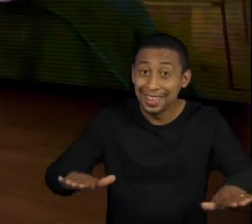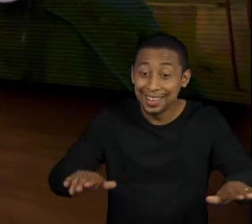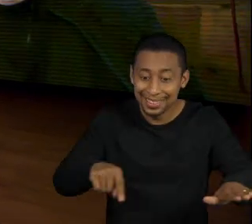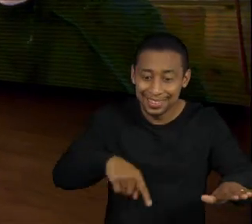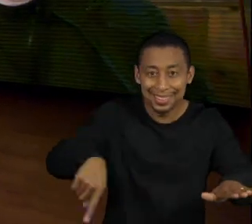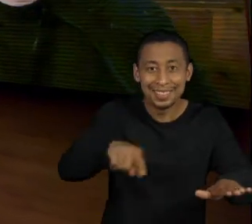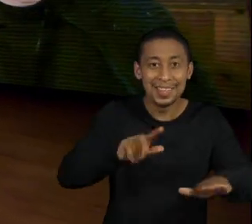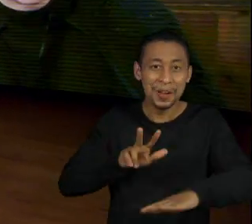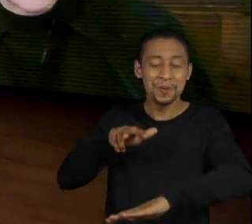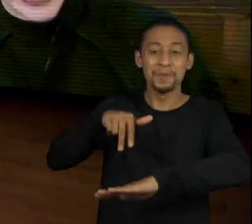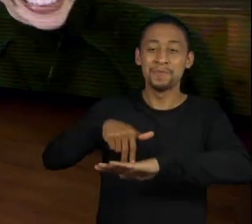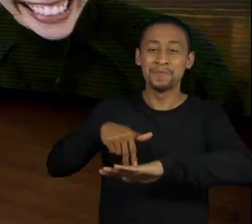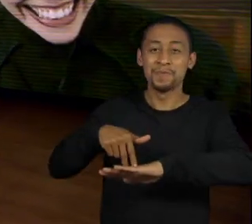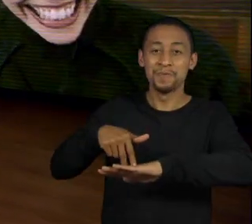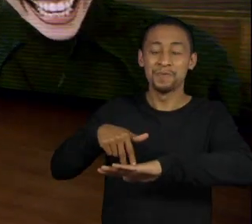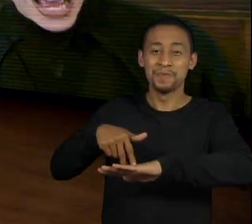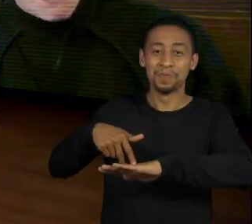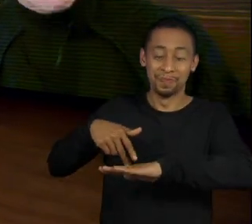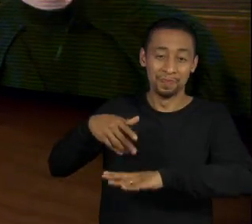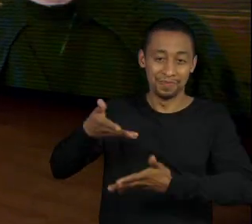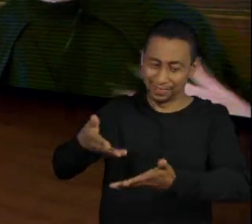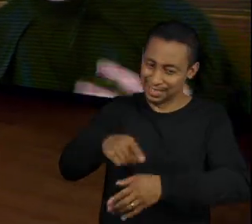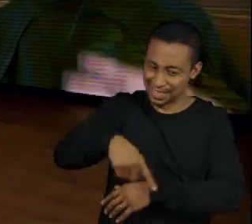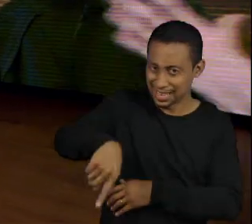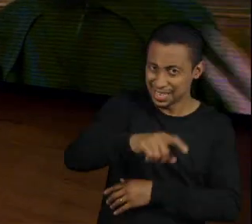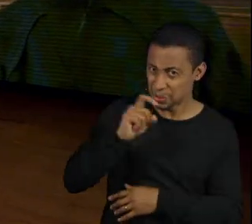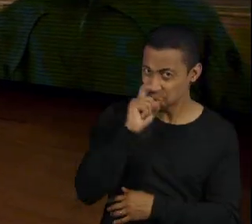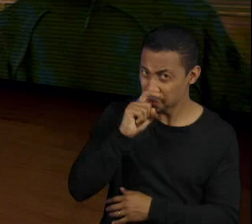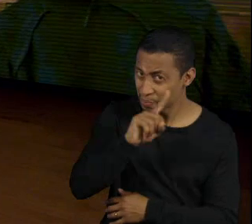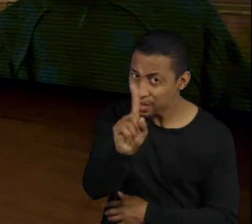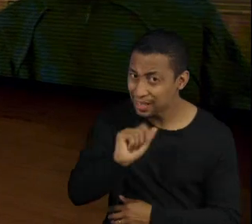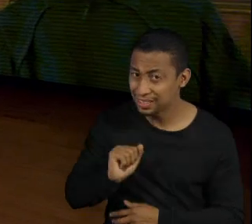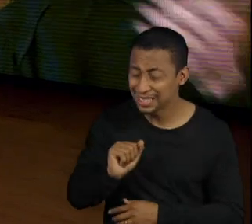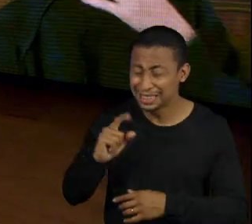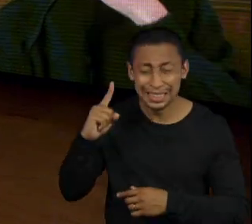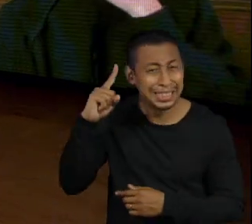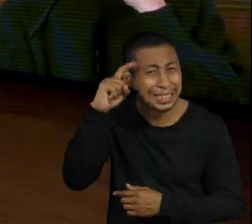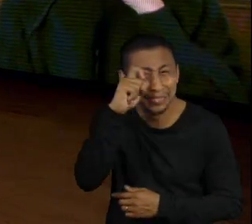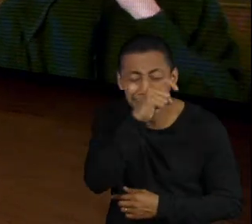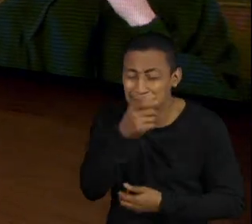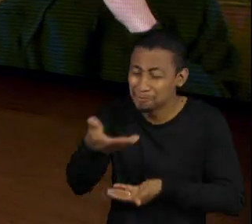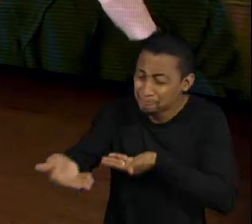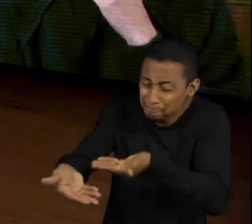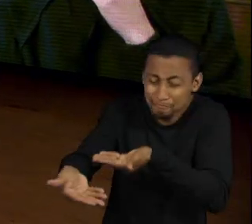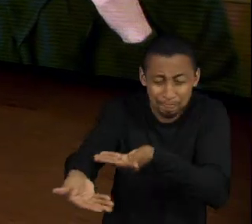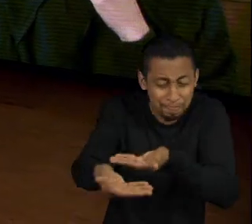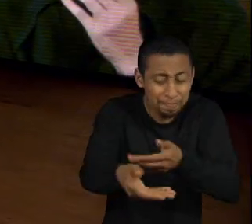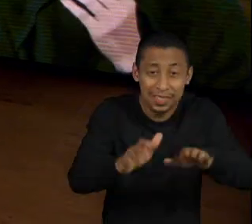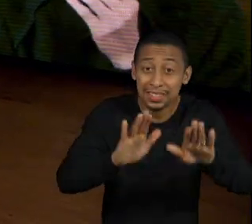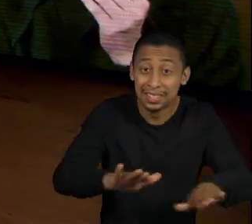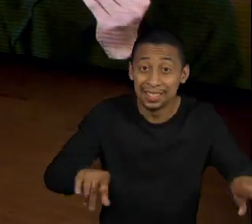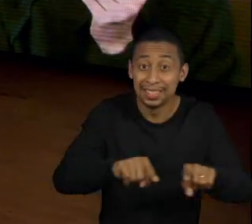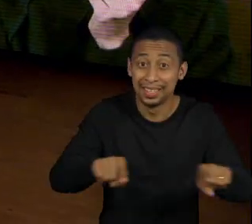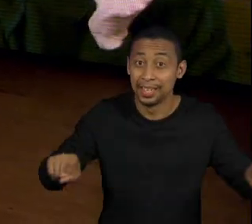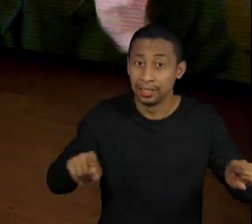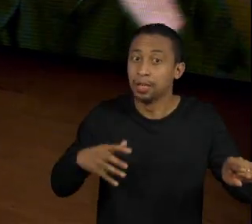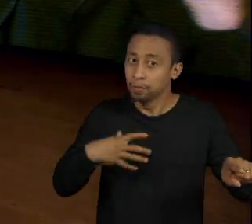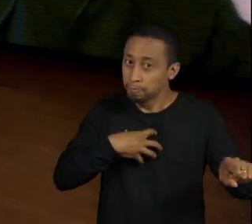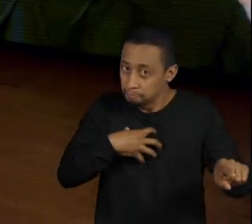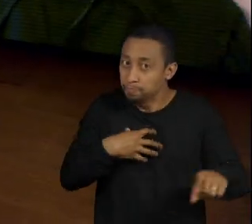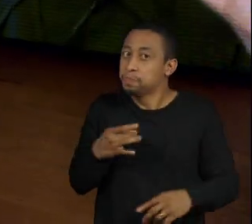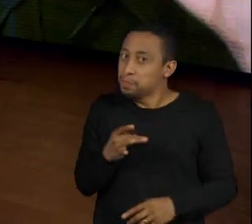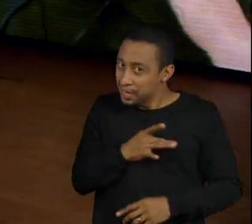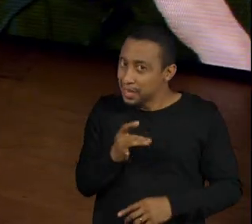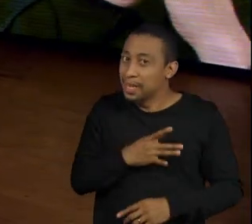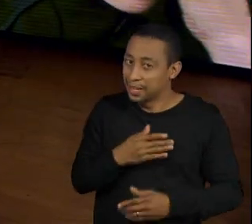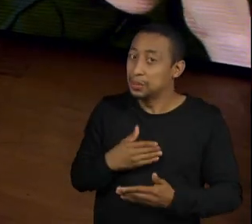público que não mente, então é o público mais difícil de agradar, então assim, eu tenho até medo de voltar um dia, se eu